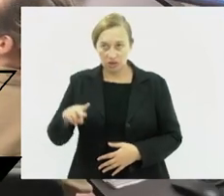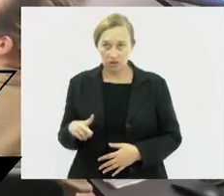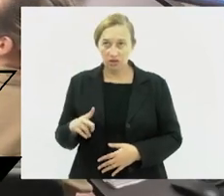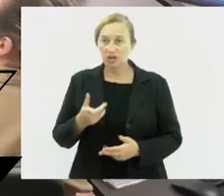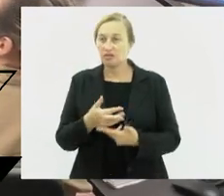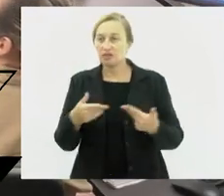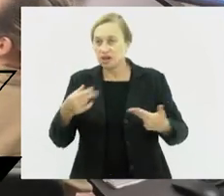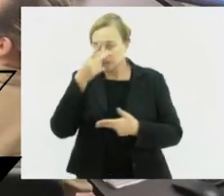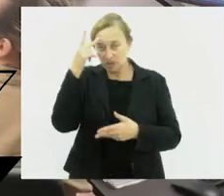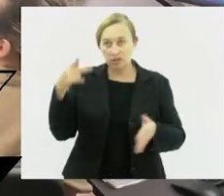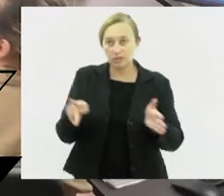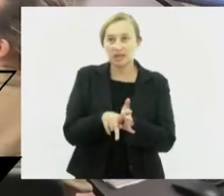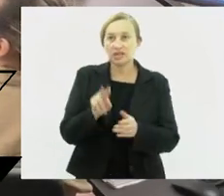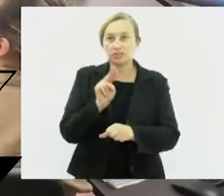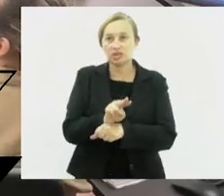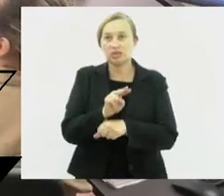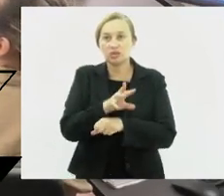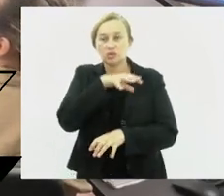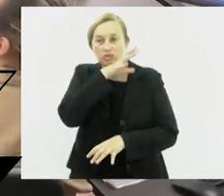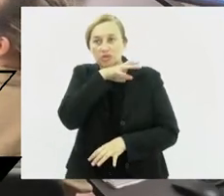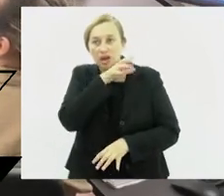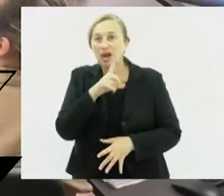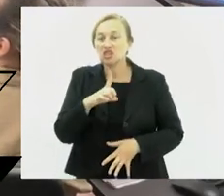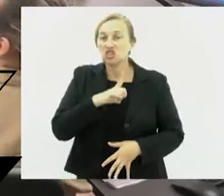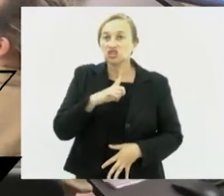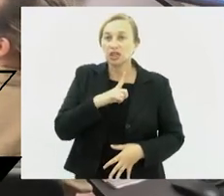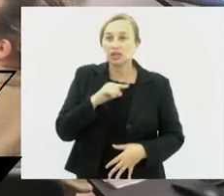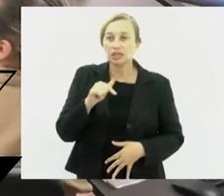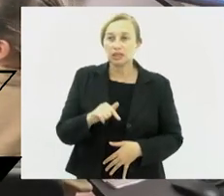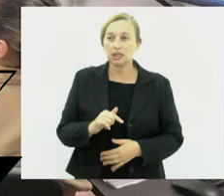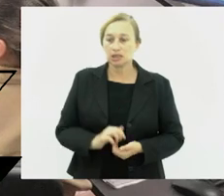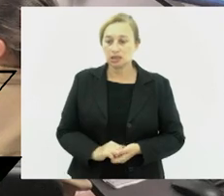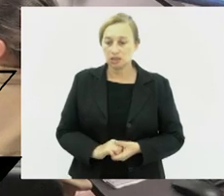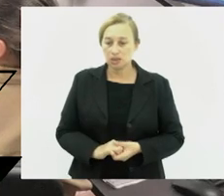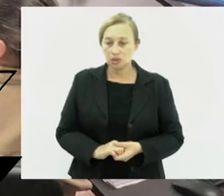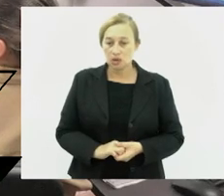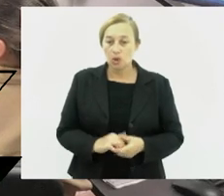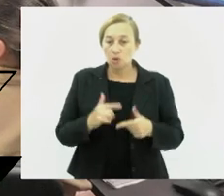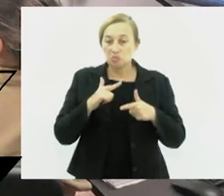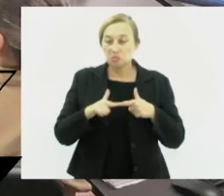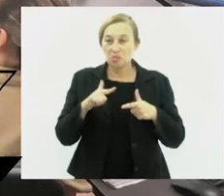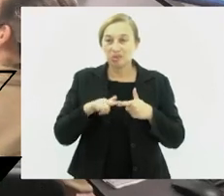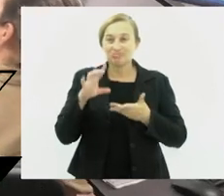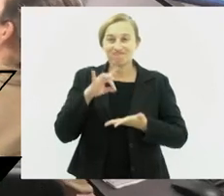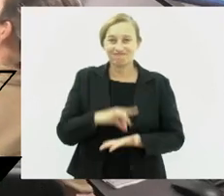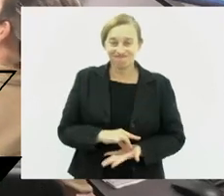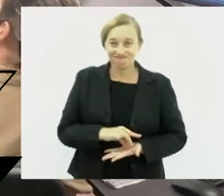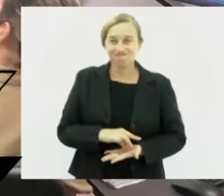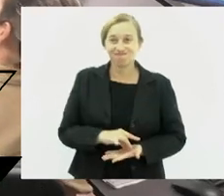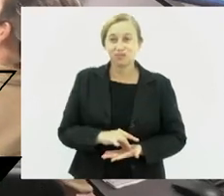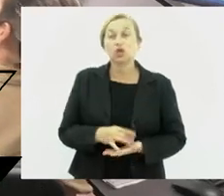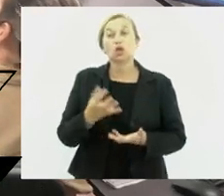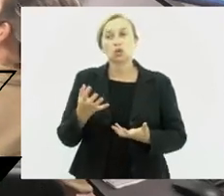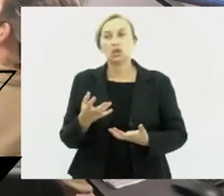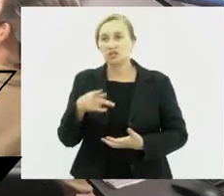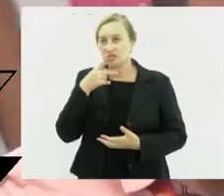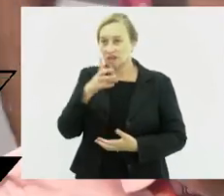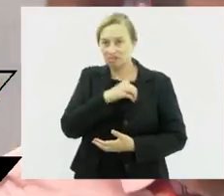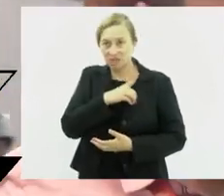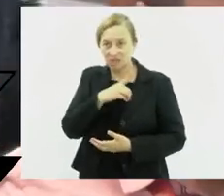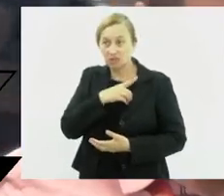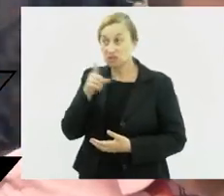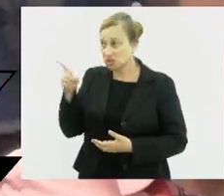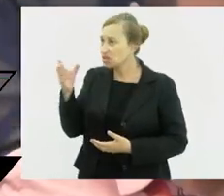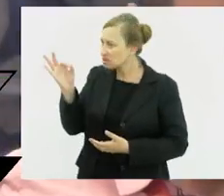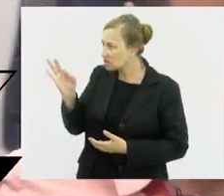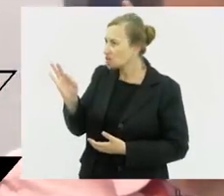aqui, a gente tem um problema real hoje. E aí eu queria me dirigir ao delegado e dizer que ele está